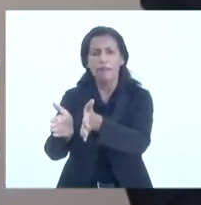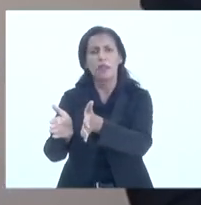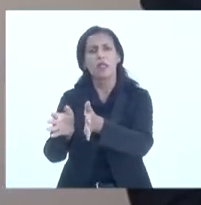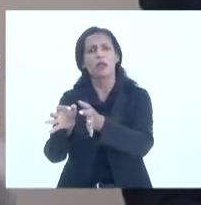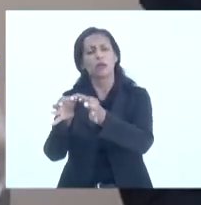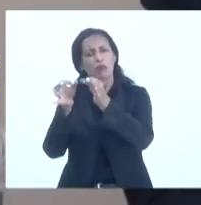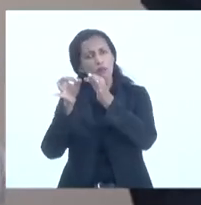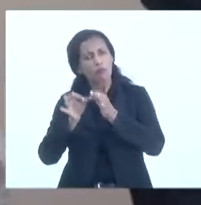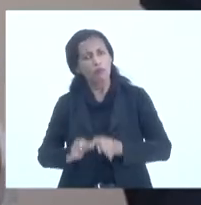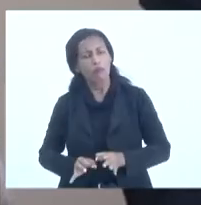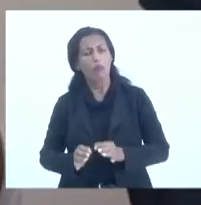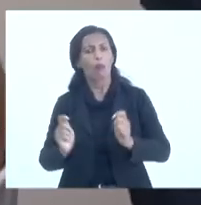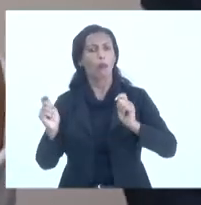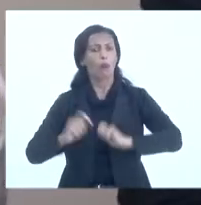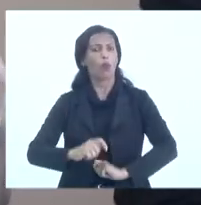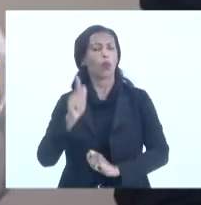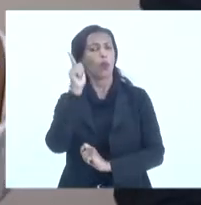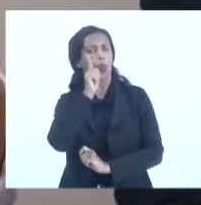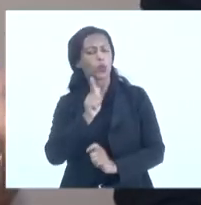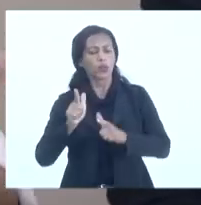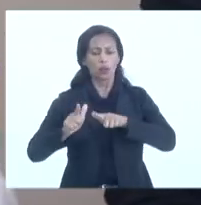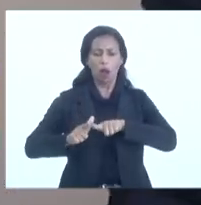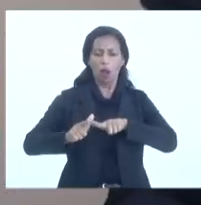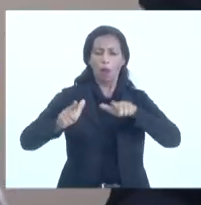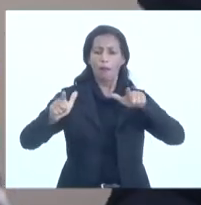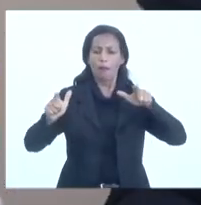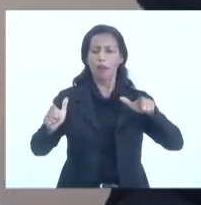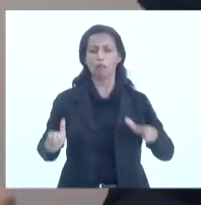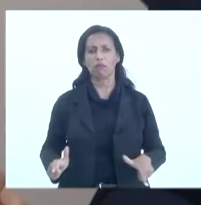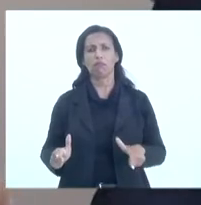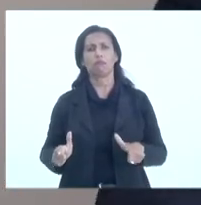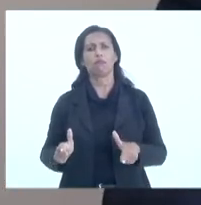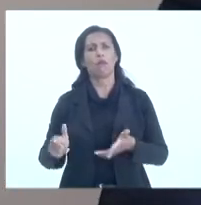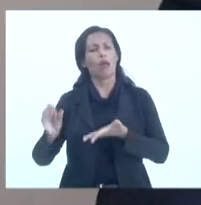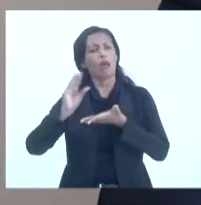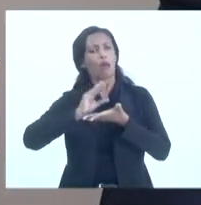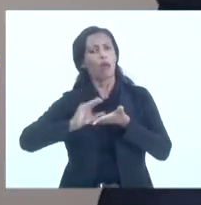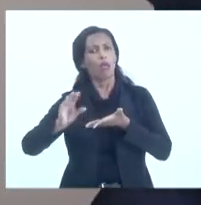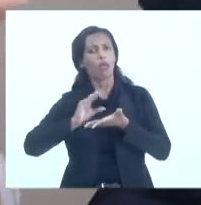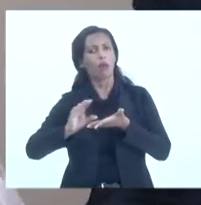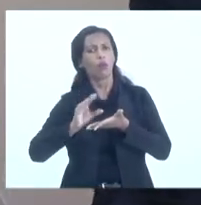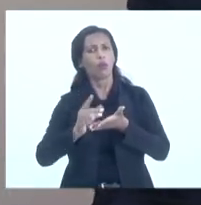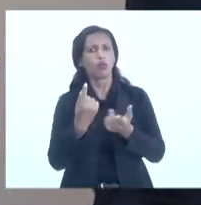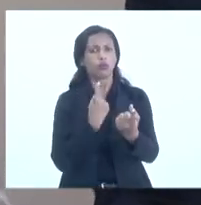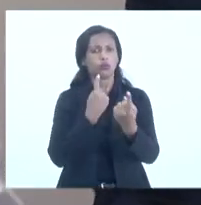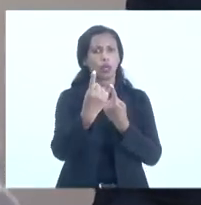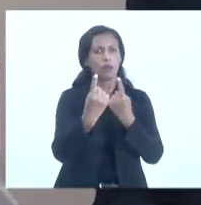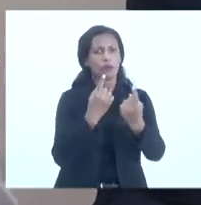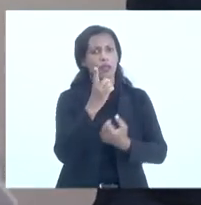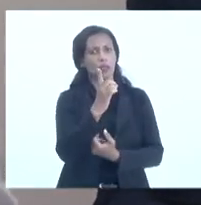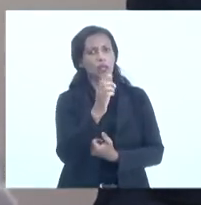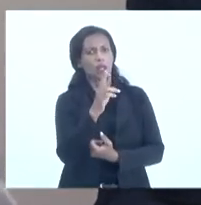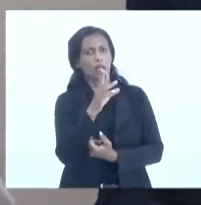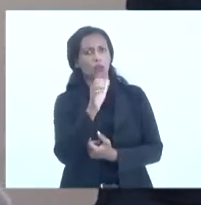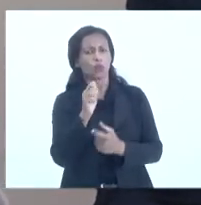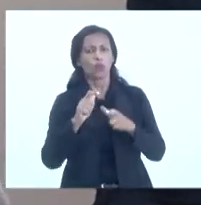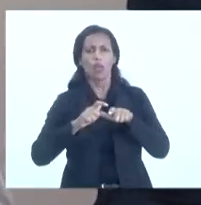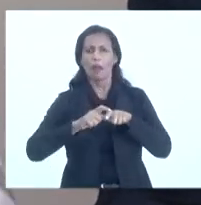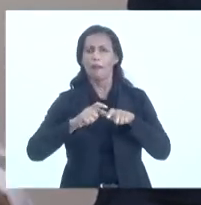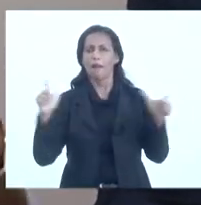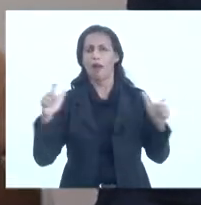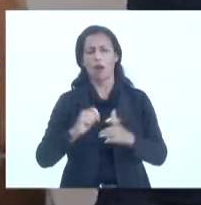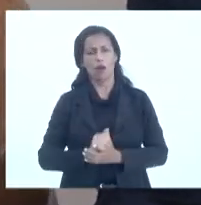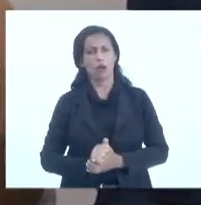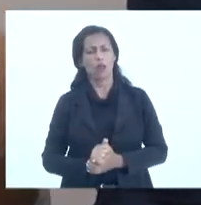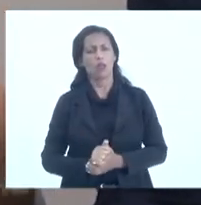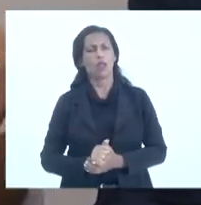maneira adequada e que nós possamos ampliar a matriz de geração de recursos à margem da Dutra, que é a maior rodovia desse país